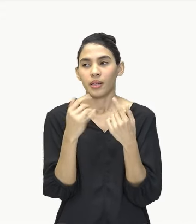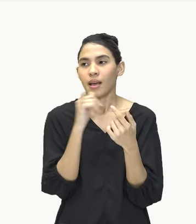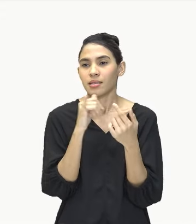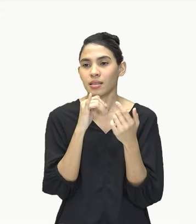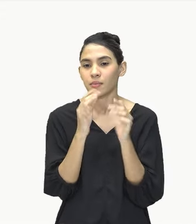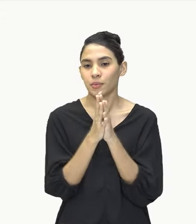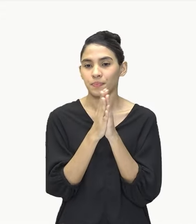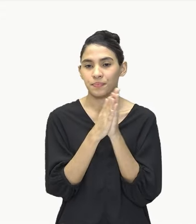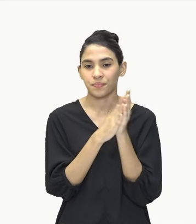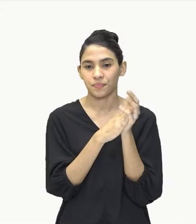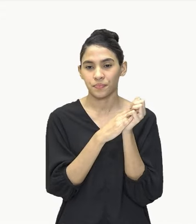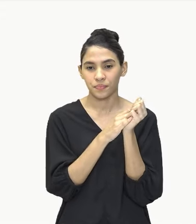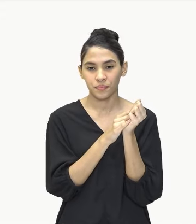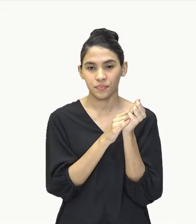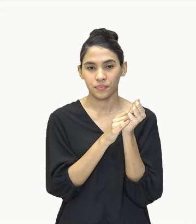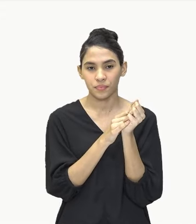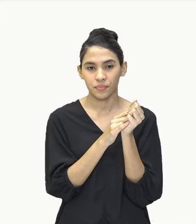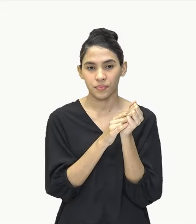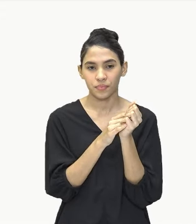apareceu aqui no caso